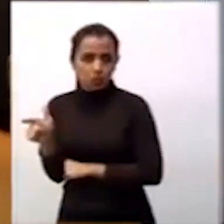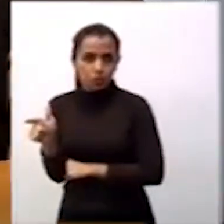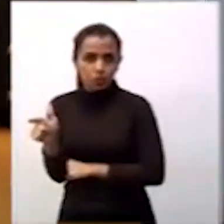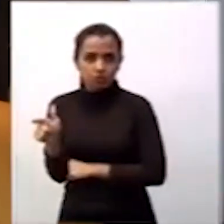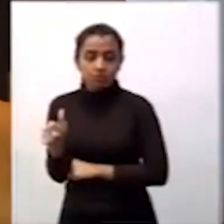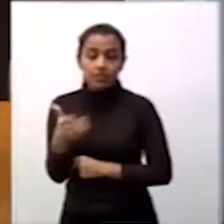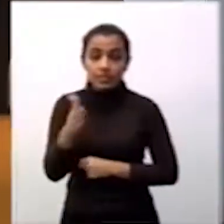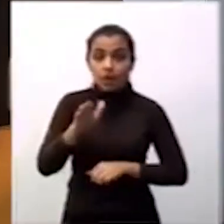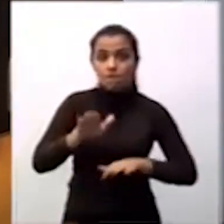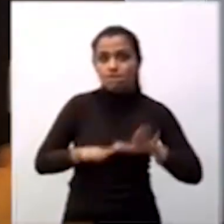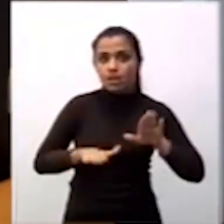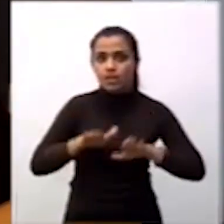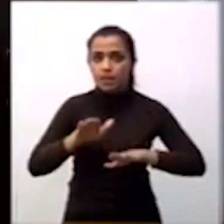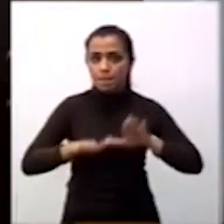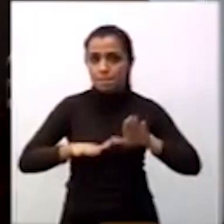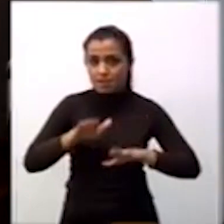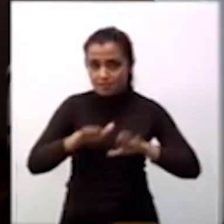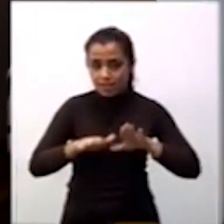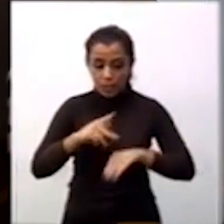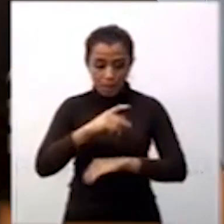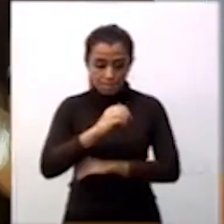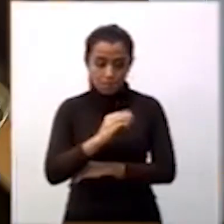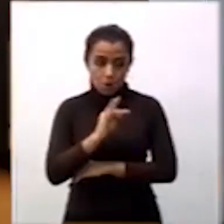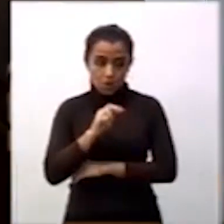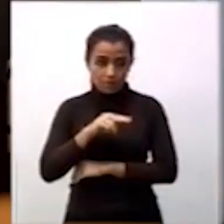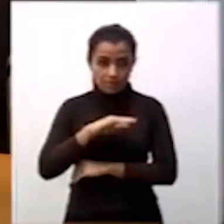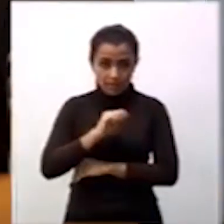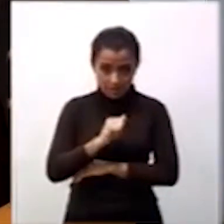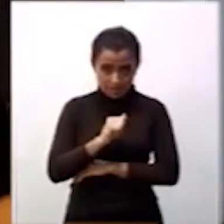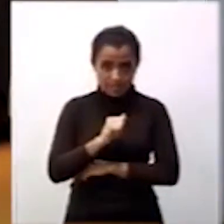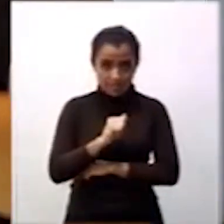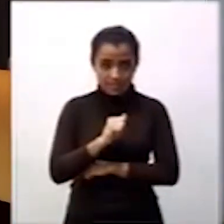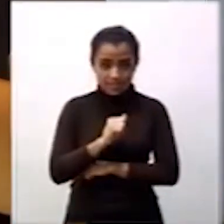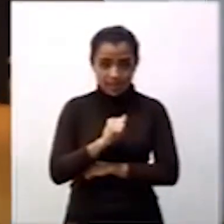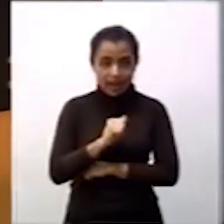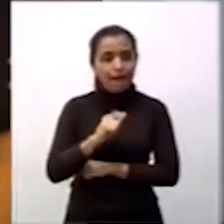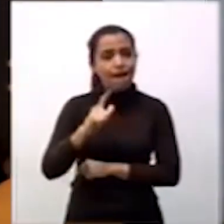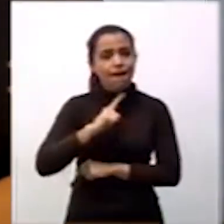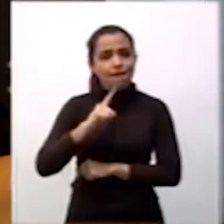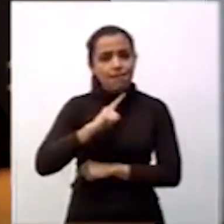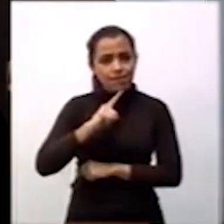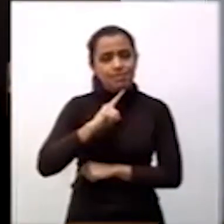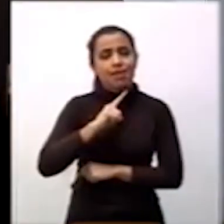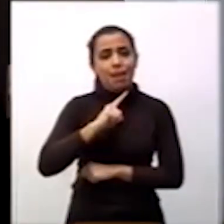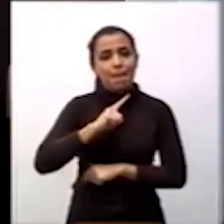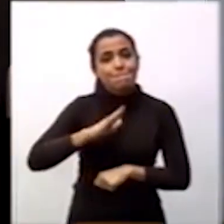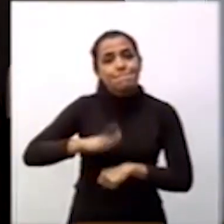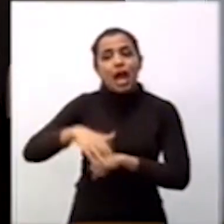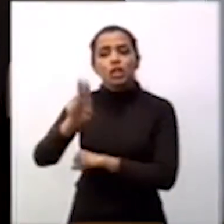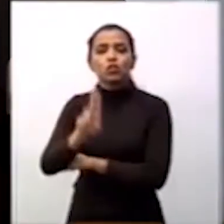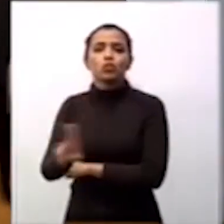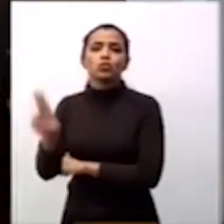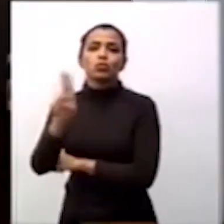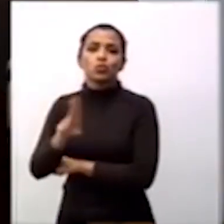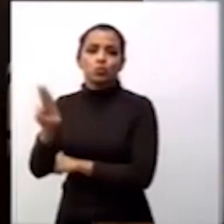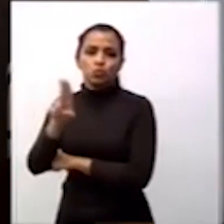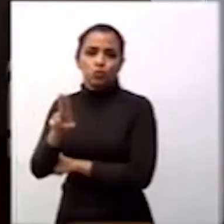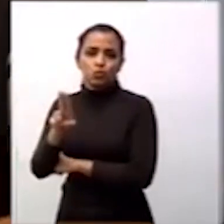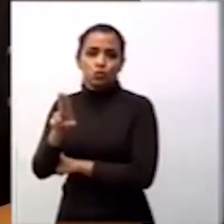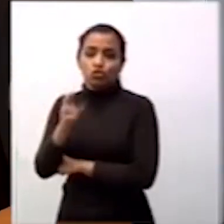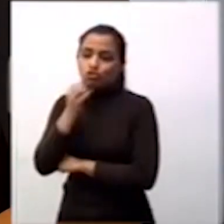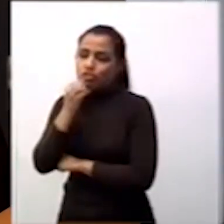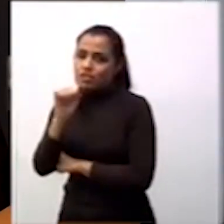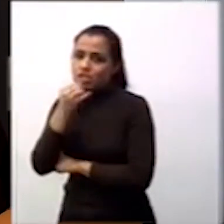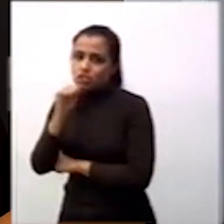valor maior de potência, no final das contas, significa um valor maior de consumo de energia elétrica. Claro que